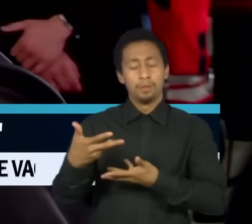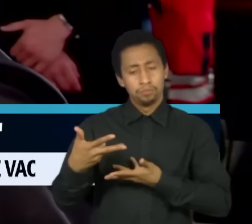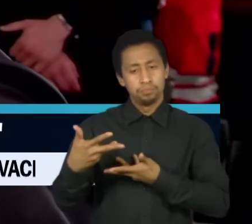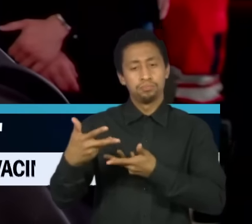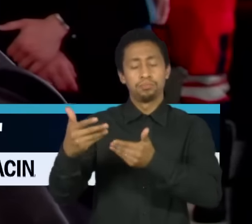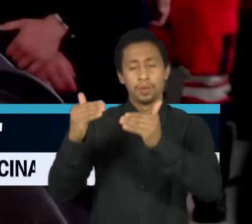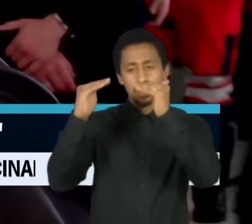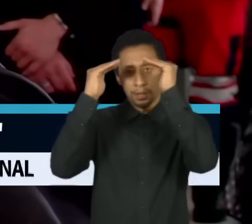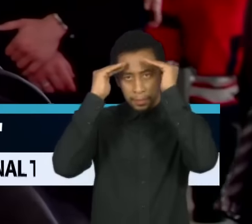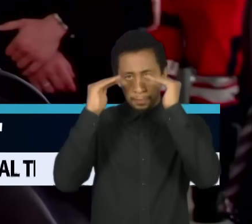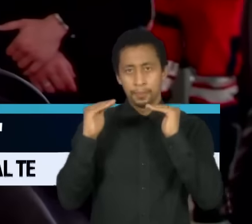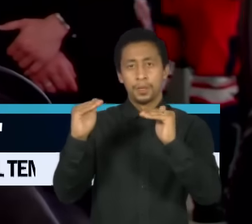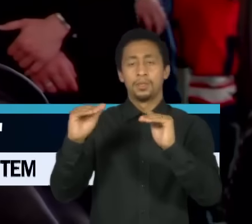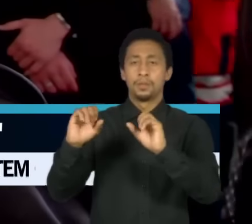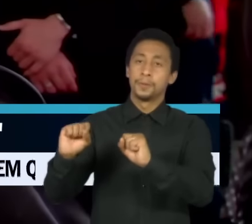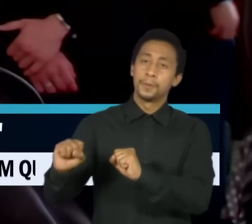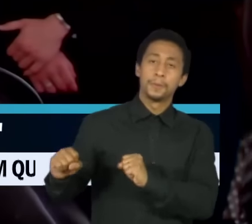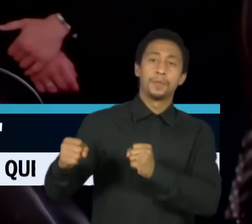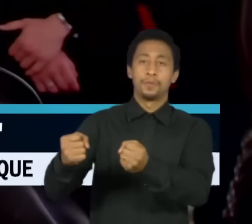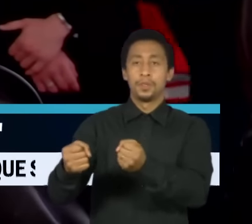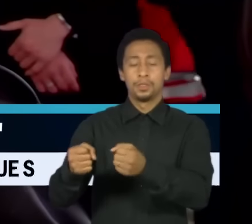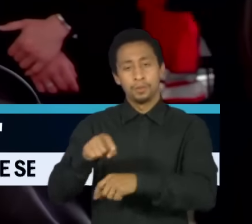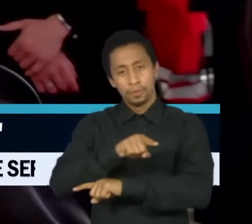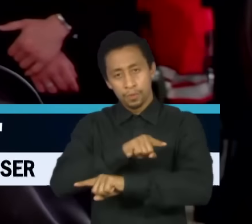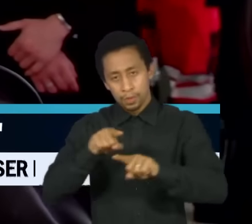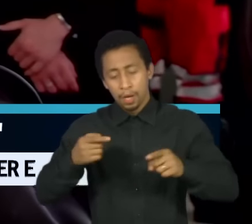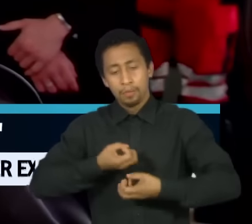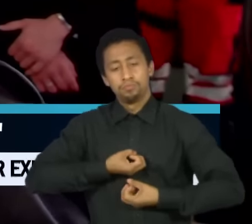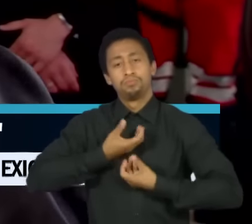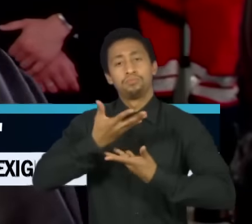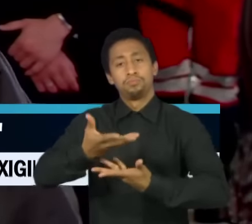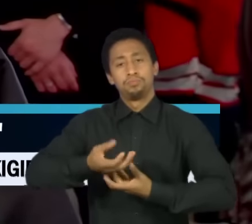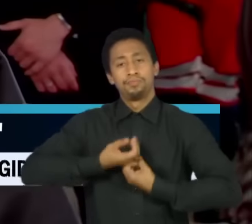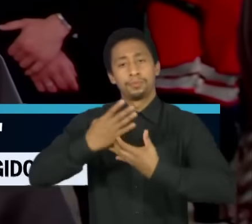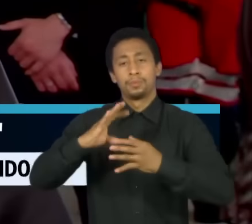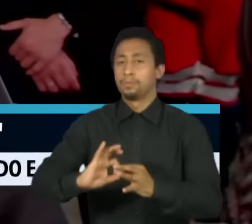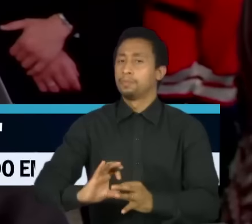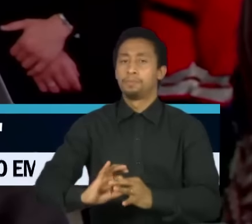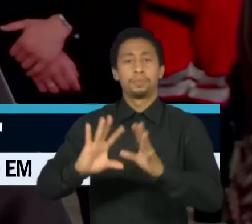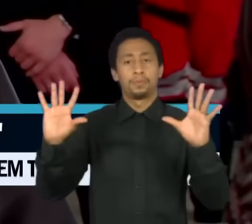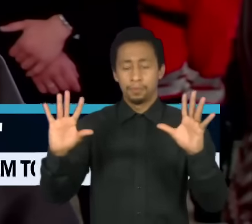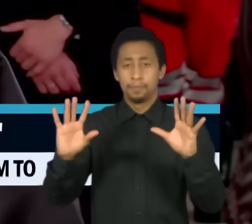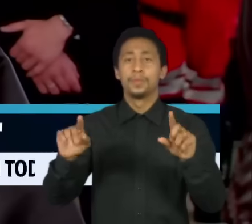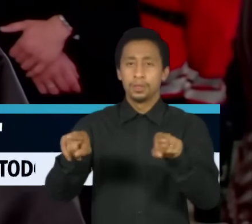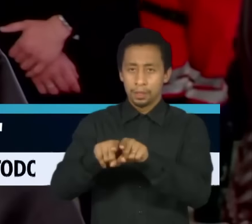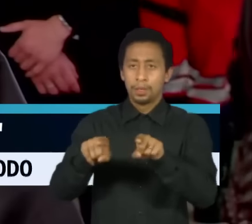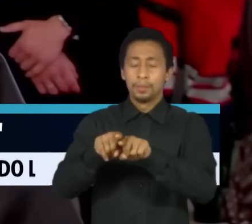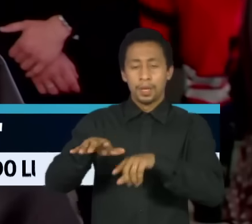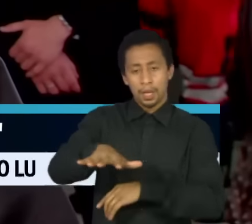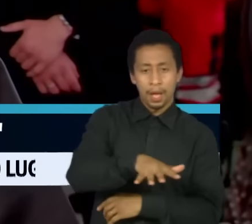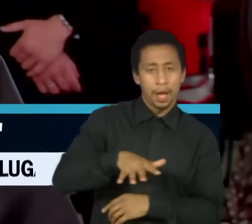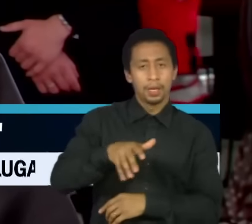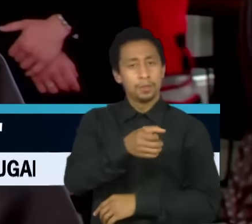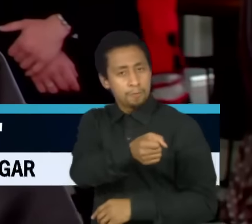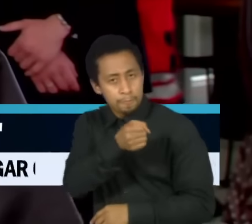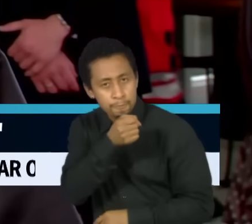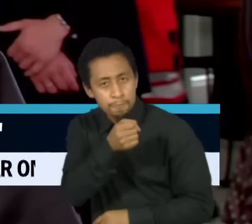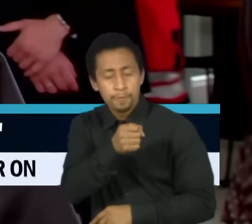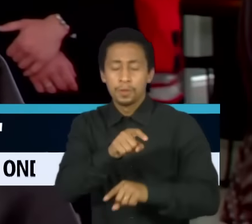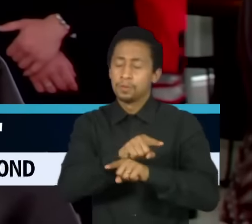respeito e a minha defesa irrestrita da liberdade e das prerrogativas do livre exercício